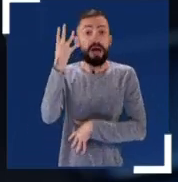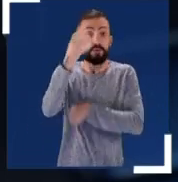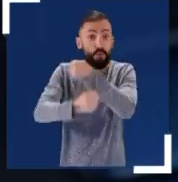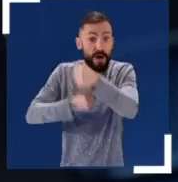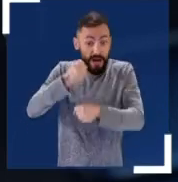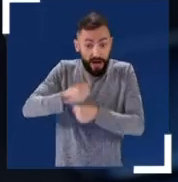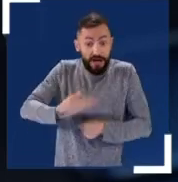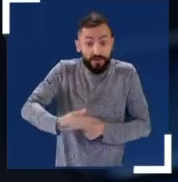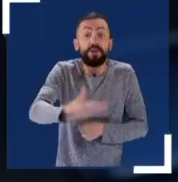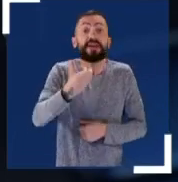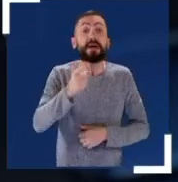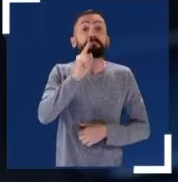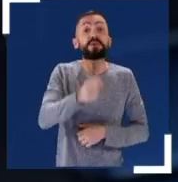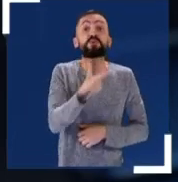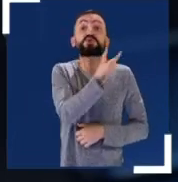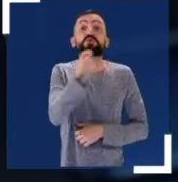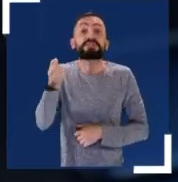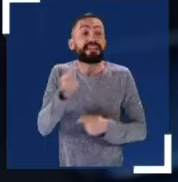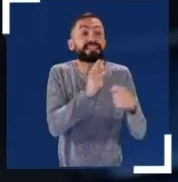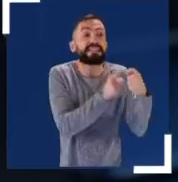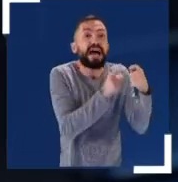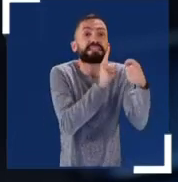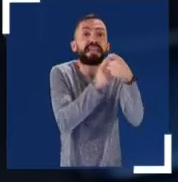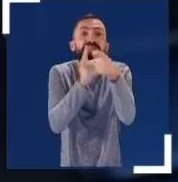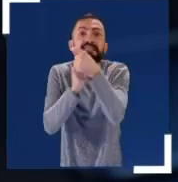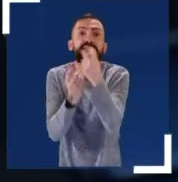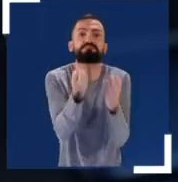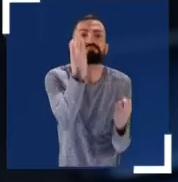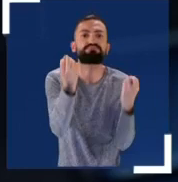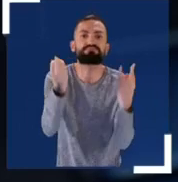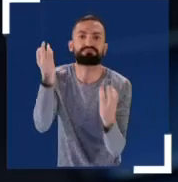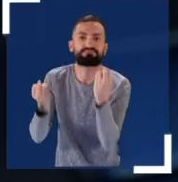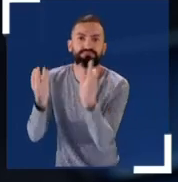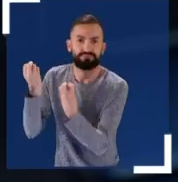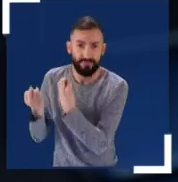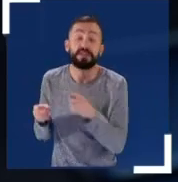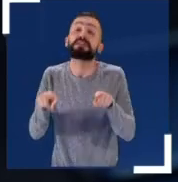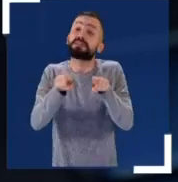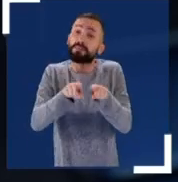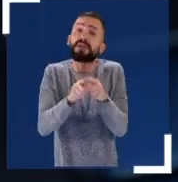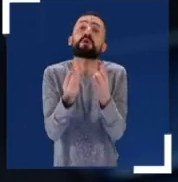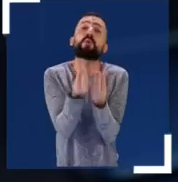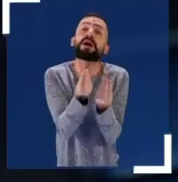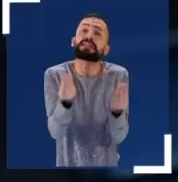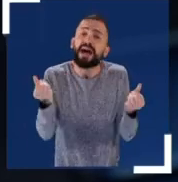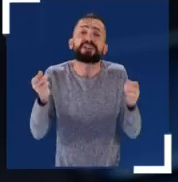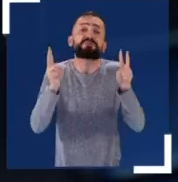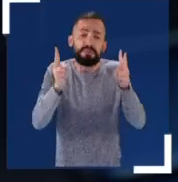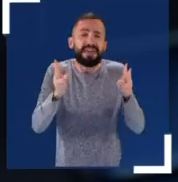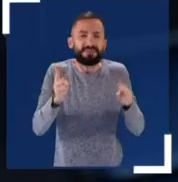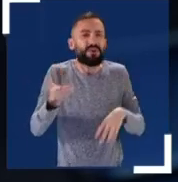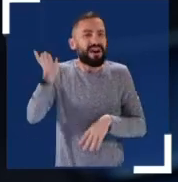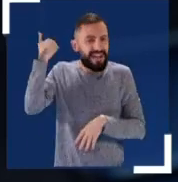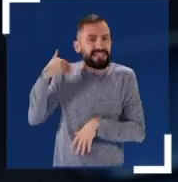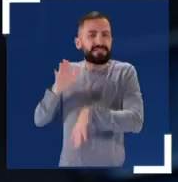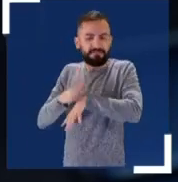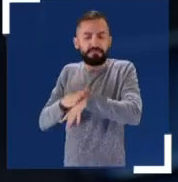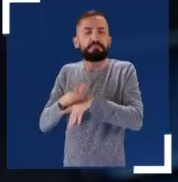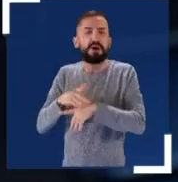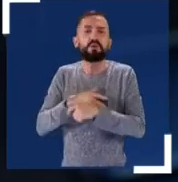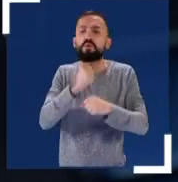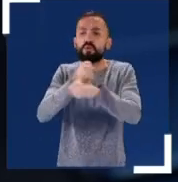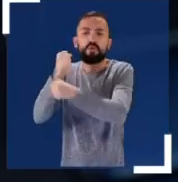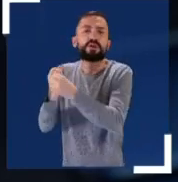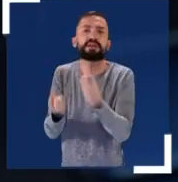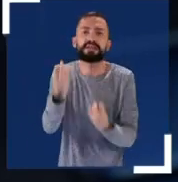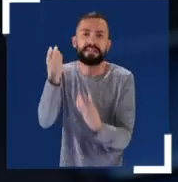1.200 creches nos municípios em São Paulo e seguindo um padrão de qualidade das creches que fizemos aqui na capital. Creches